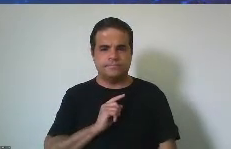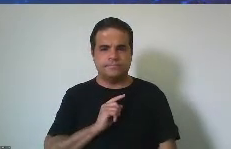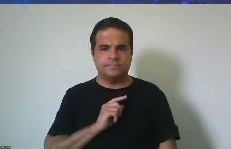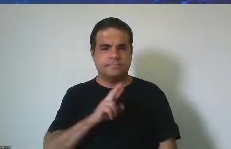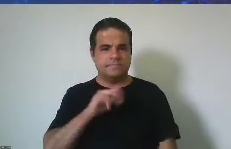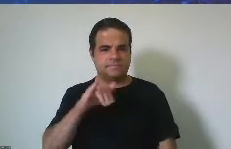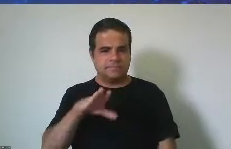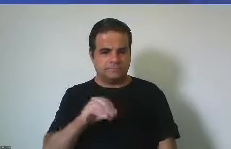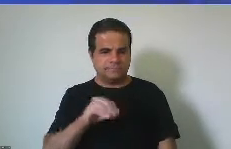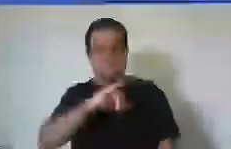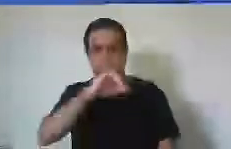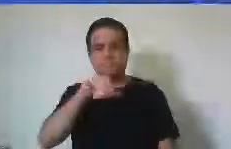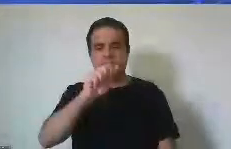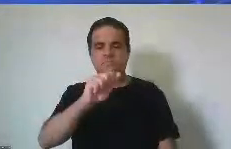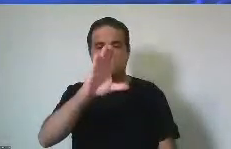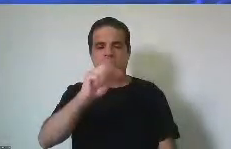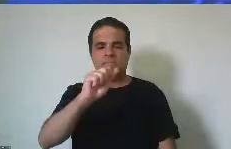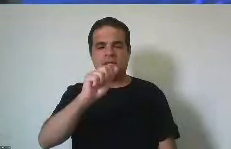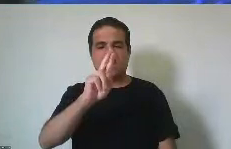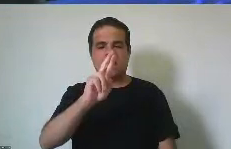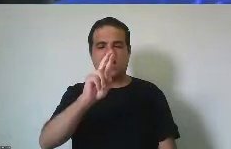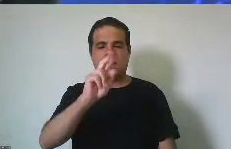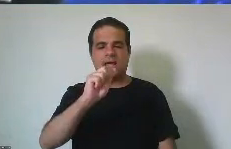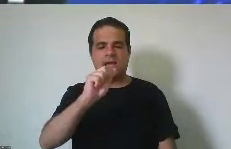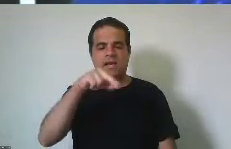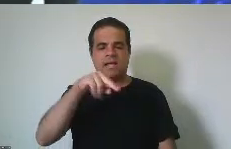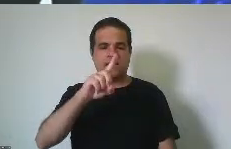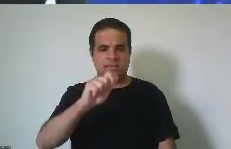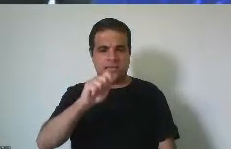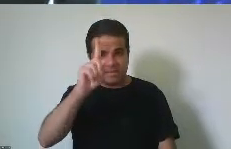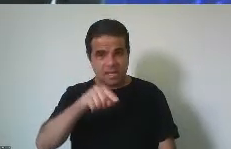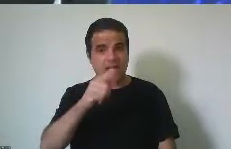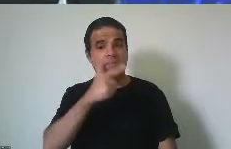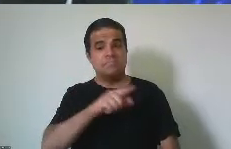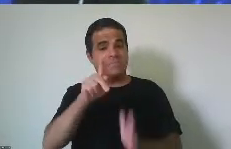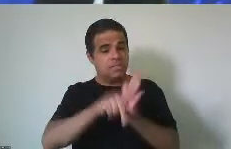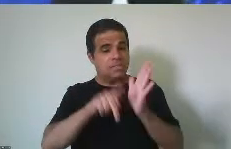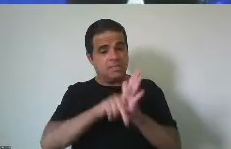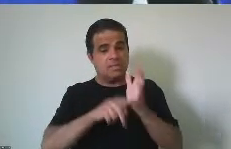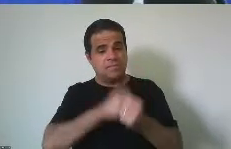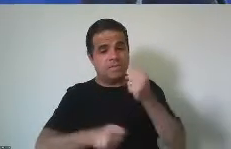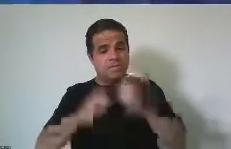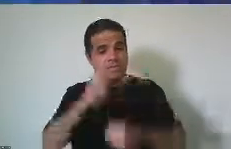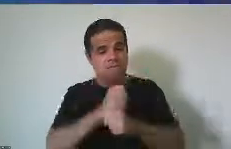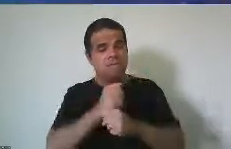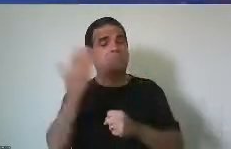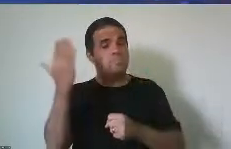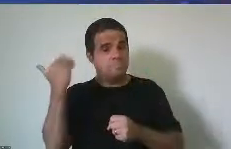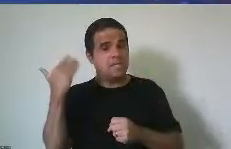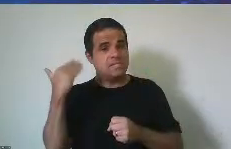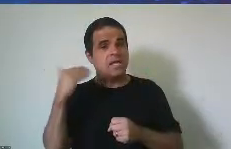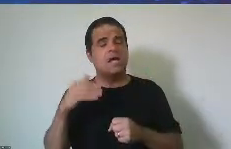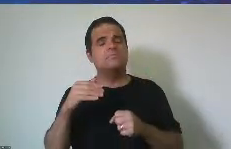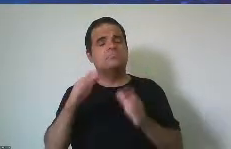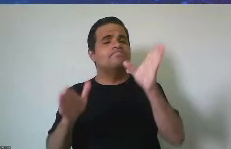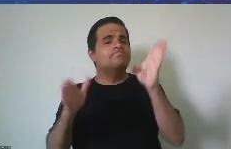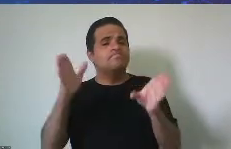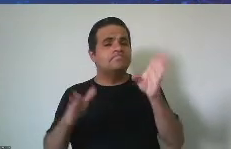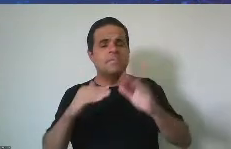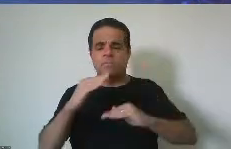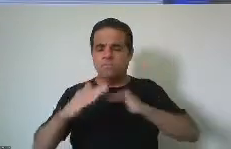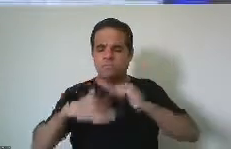Jacarandá e um projeto que nós ganhamos o ano passado neste momento estamos de desenvolvimento